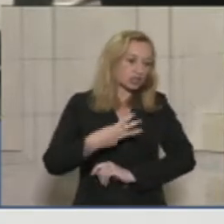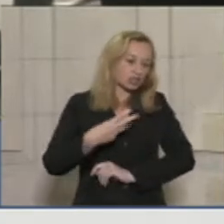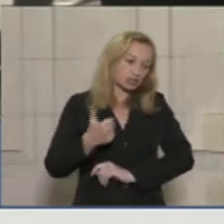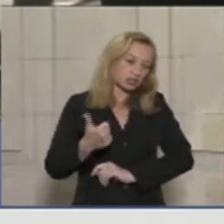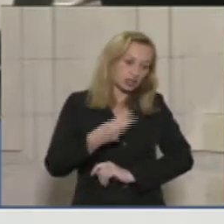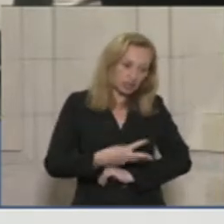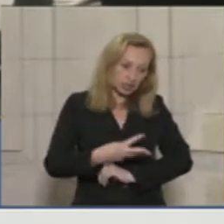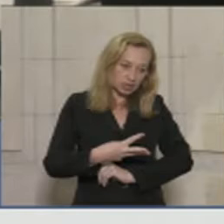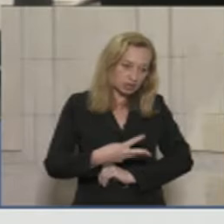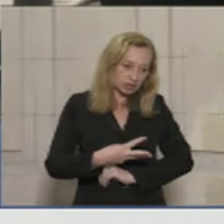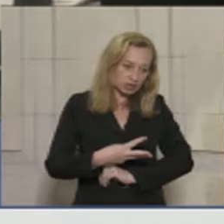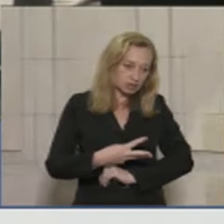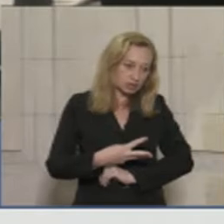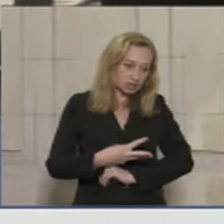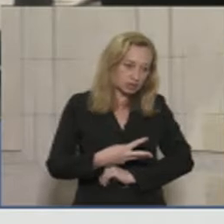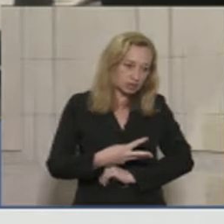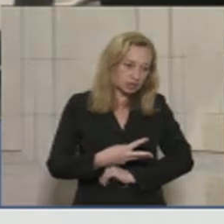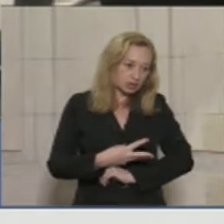3313,